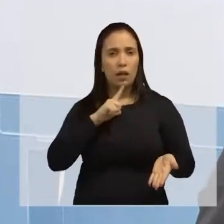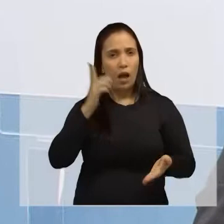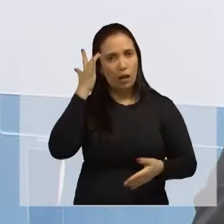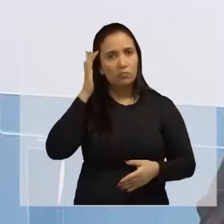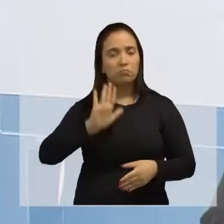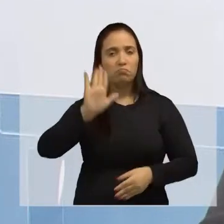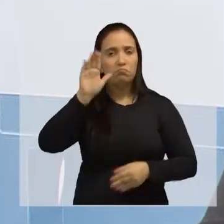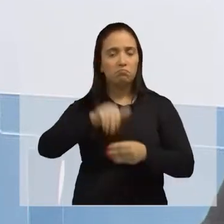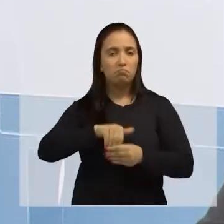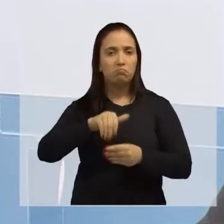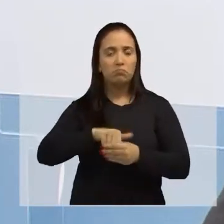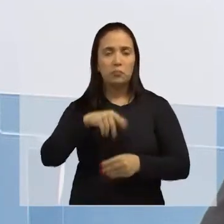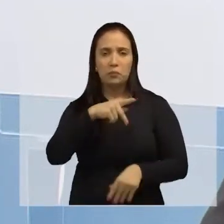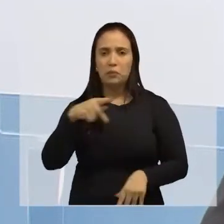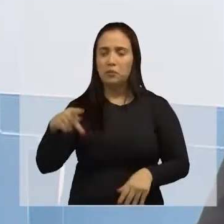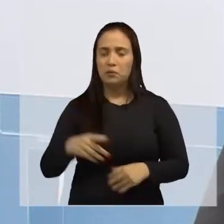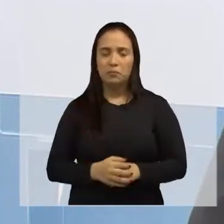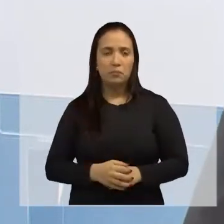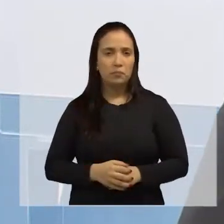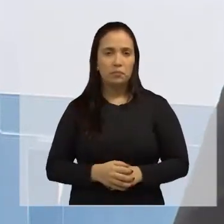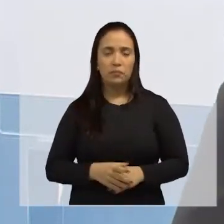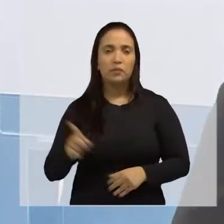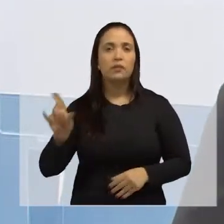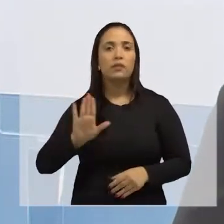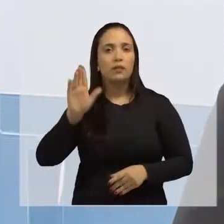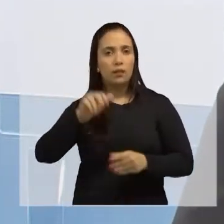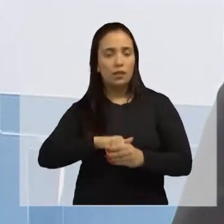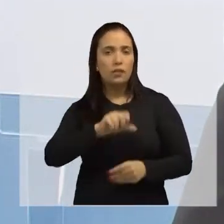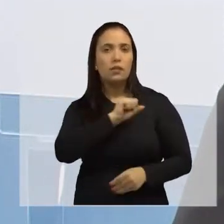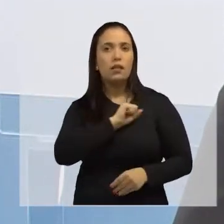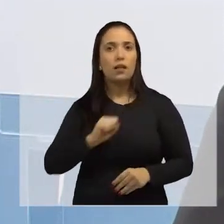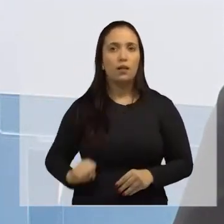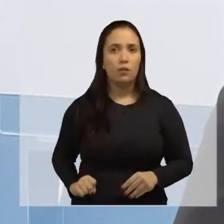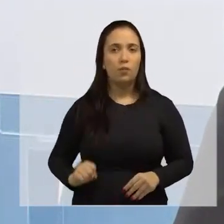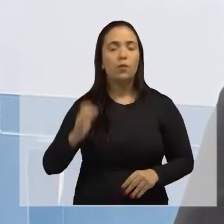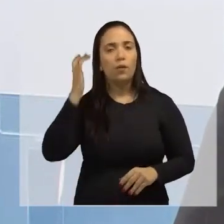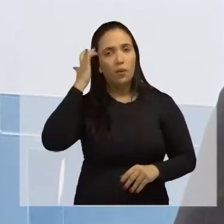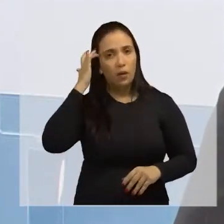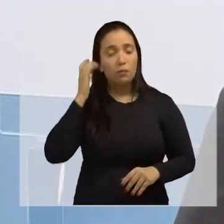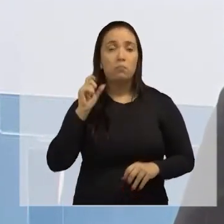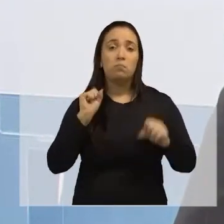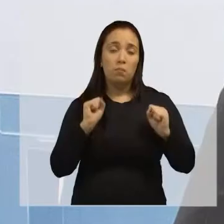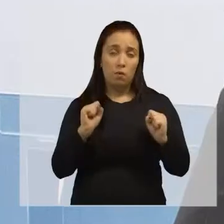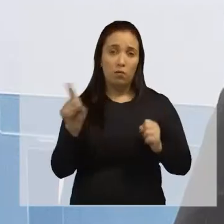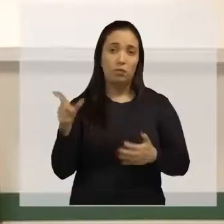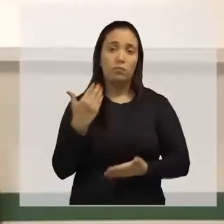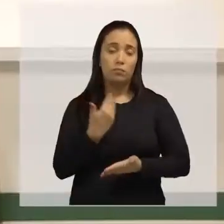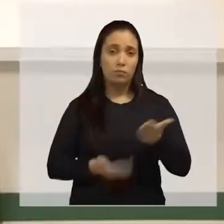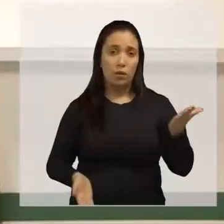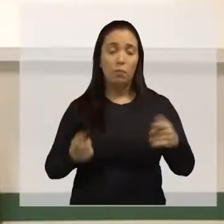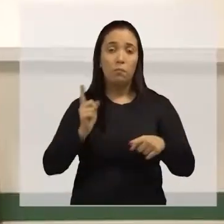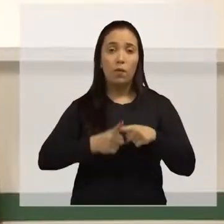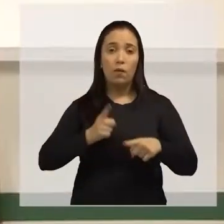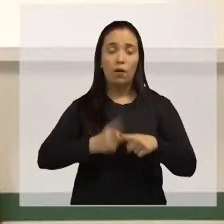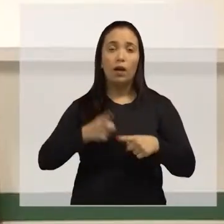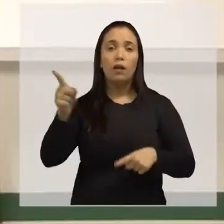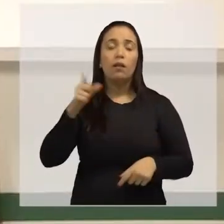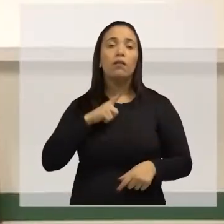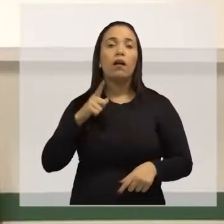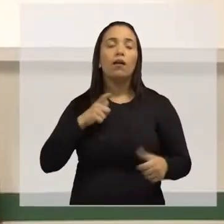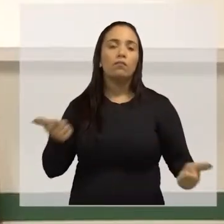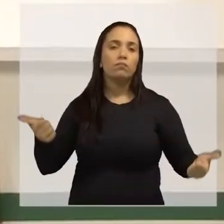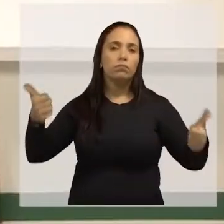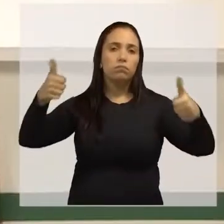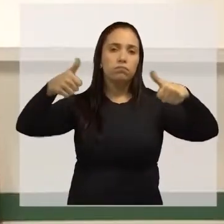ou a presidente. Ele acaba sendo candidato a senador, né? E com perigo de perder, porque ele está indo em ladeira abaixo. O processo dele, a